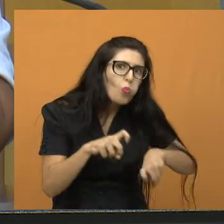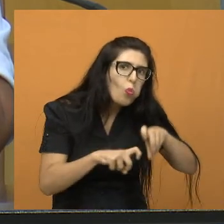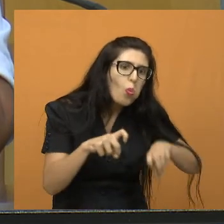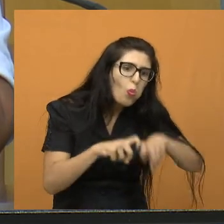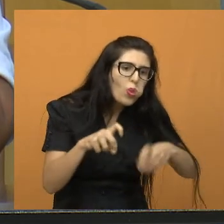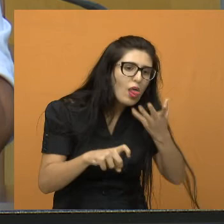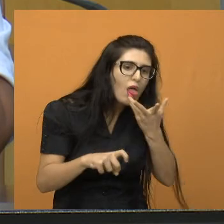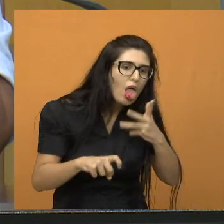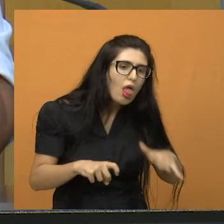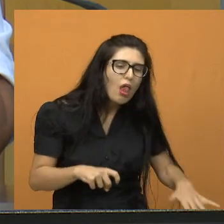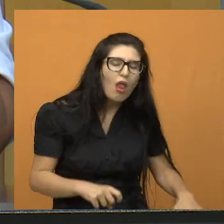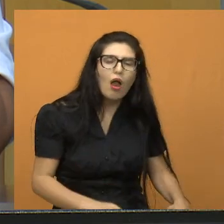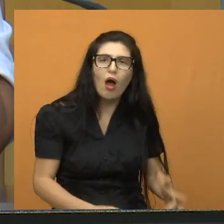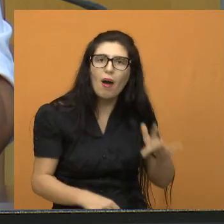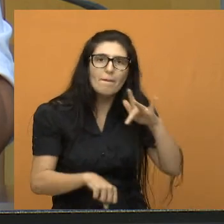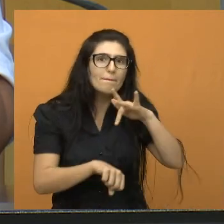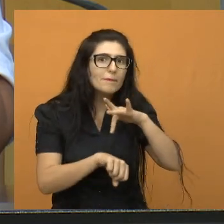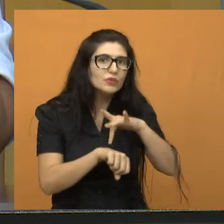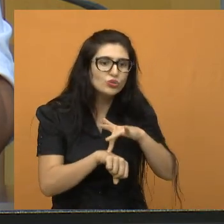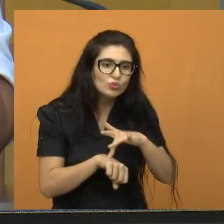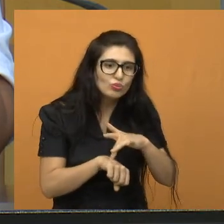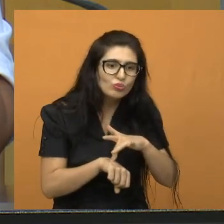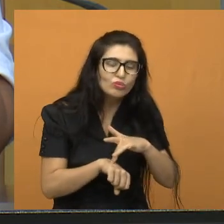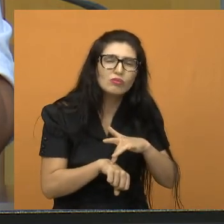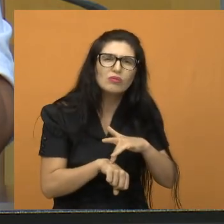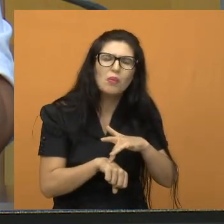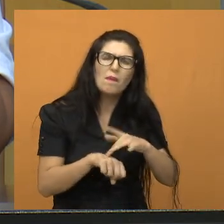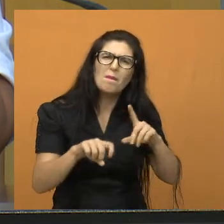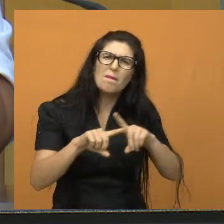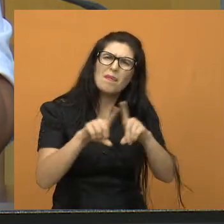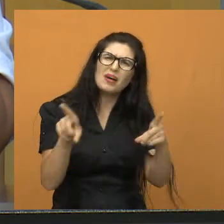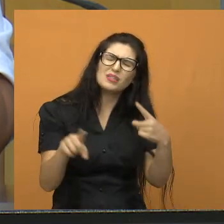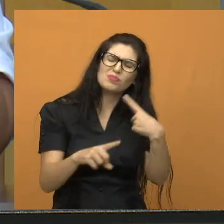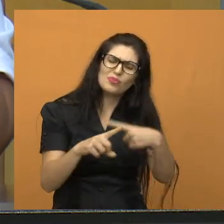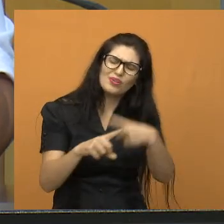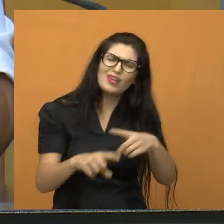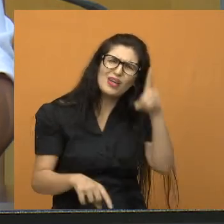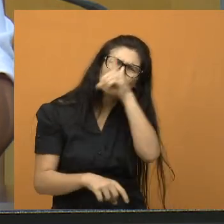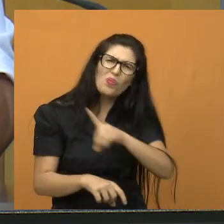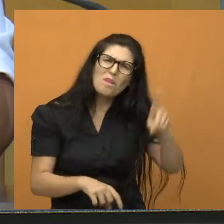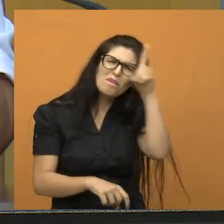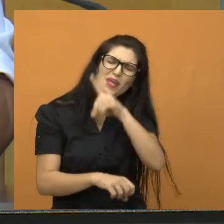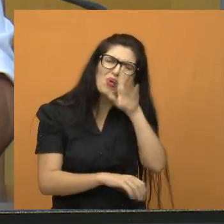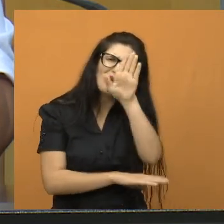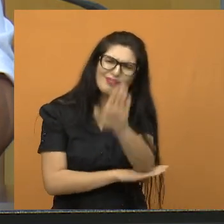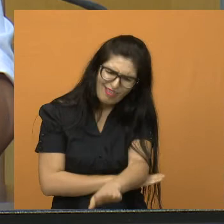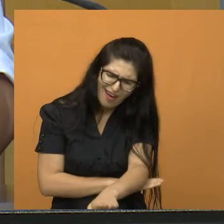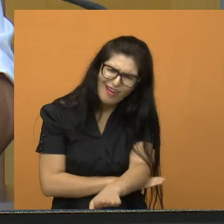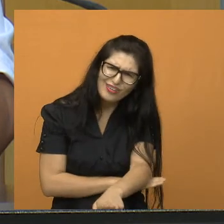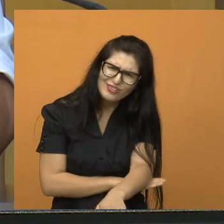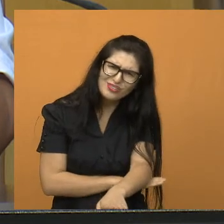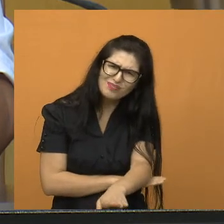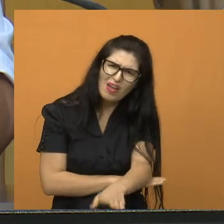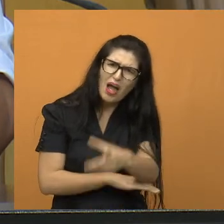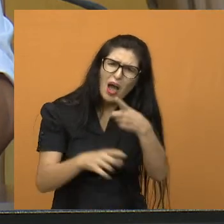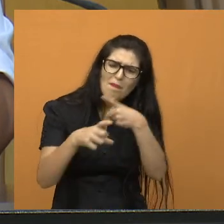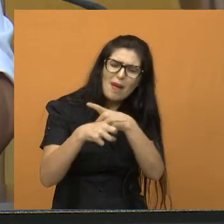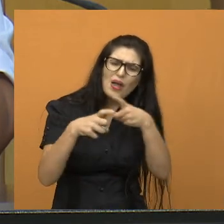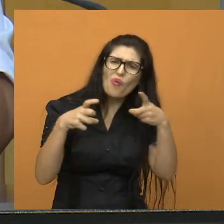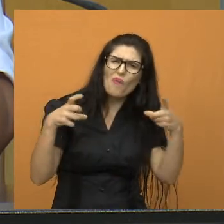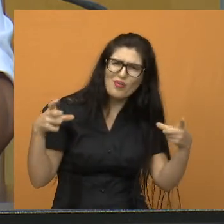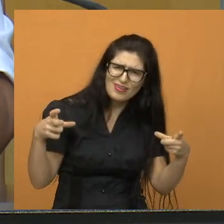menina? Isso é um dado, porque se a gente tiver praça, atividade, e que eu até quase que brinquei